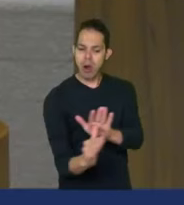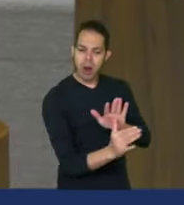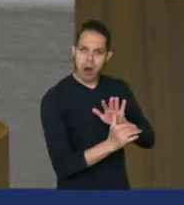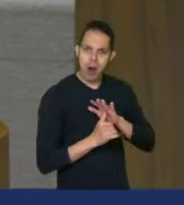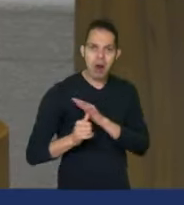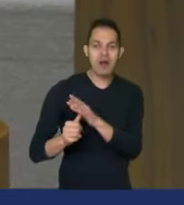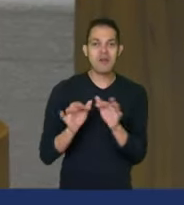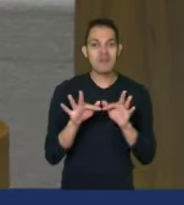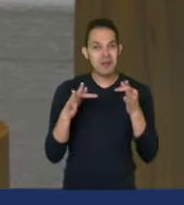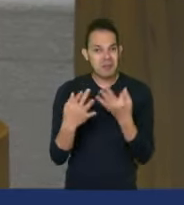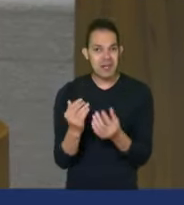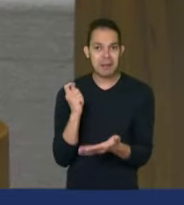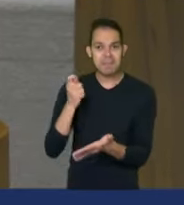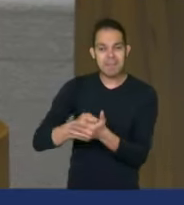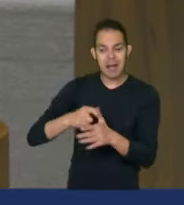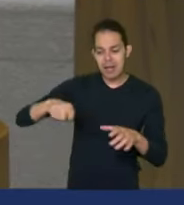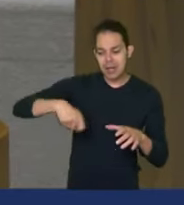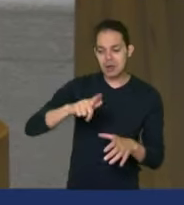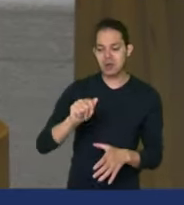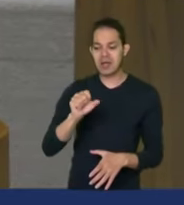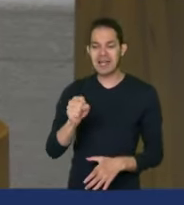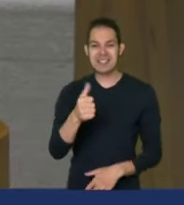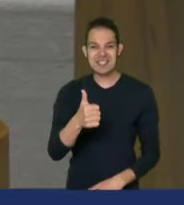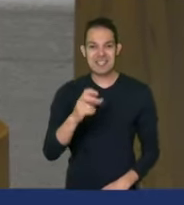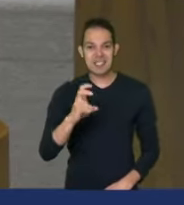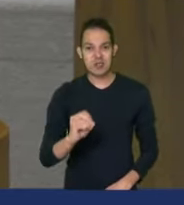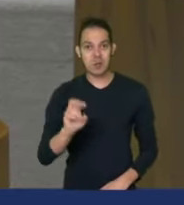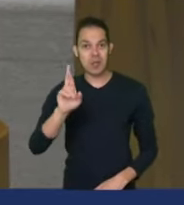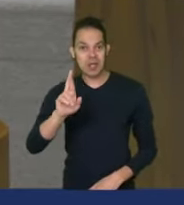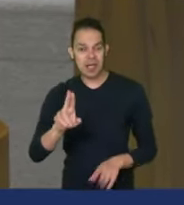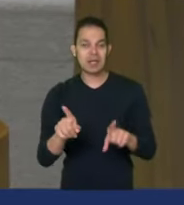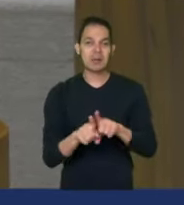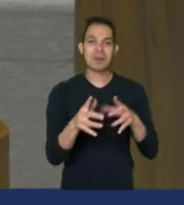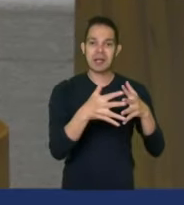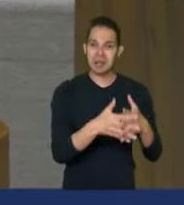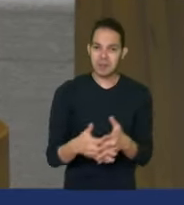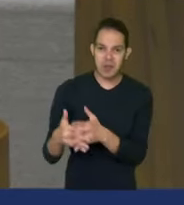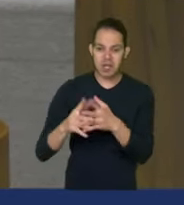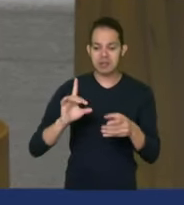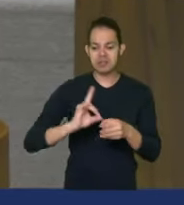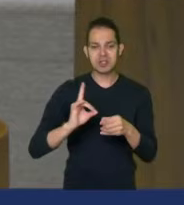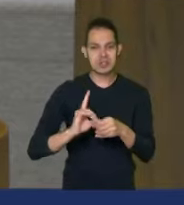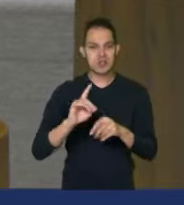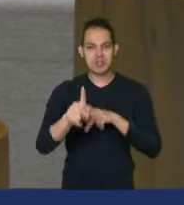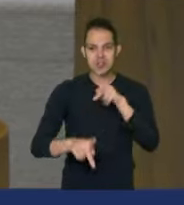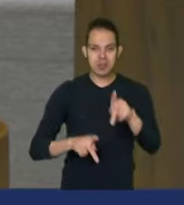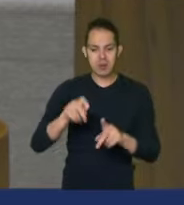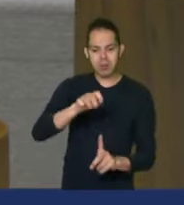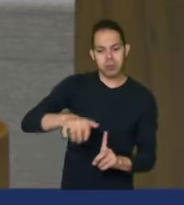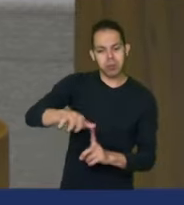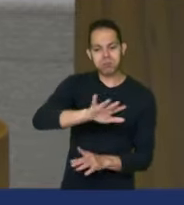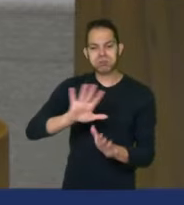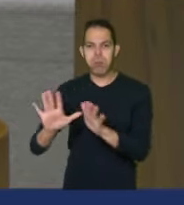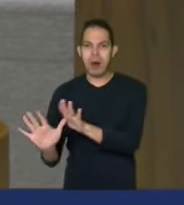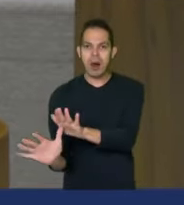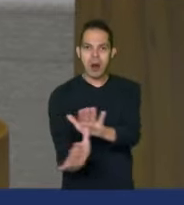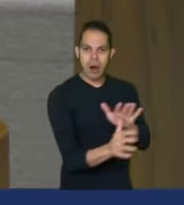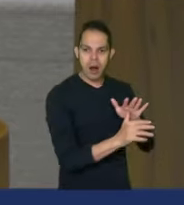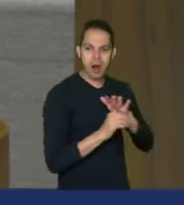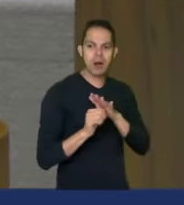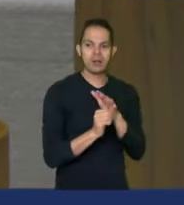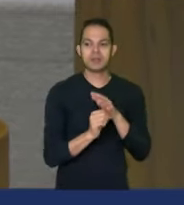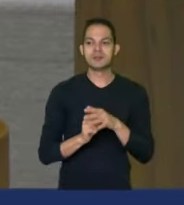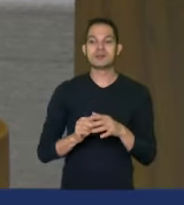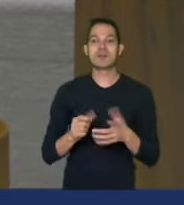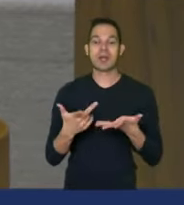gás a R$150, roubando os caminhoneiros do óleo disso, roubando de toda a sociedade brasileira, que de uma maneira é impactada por essa política